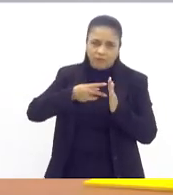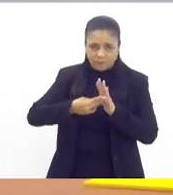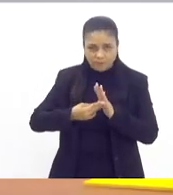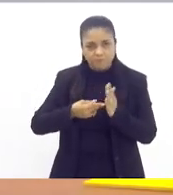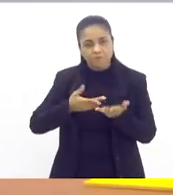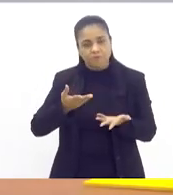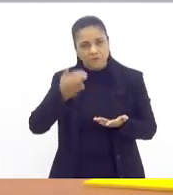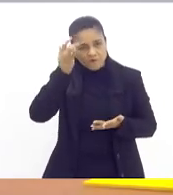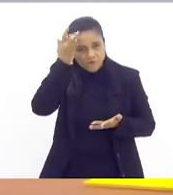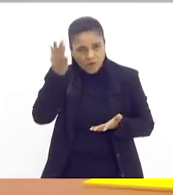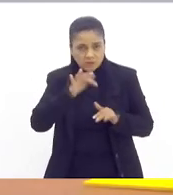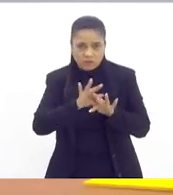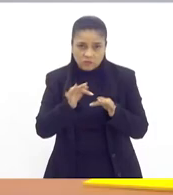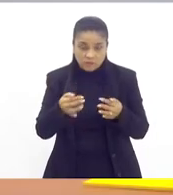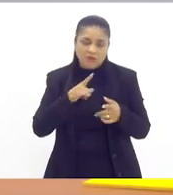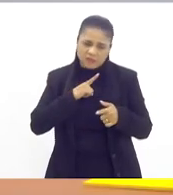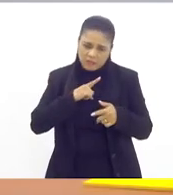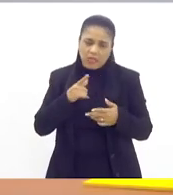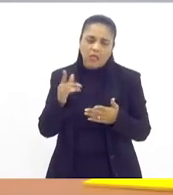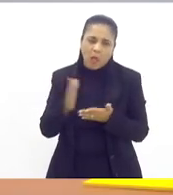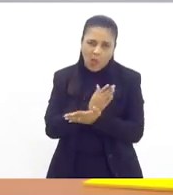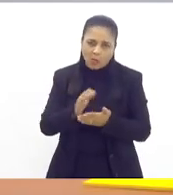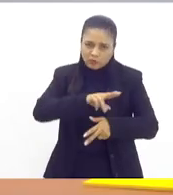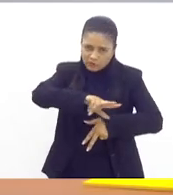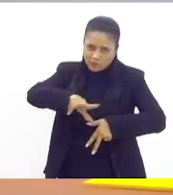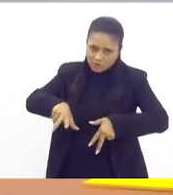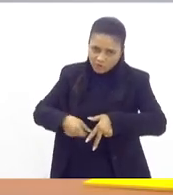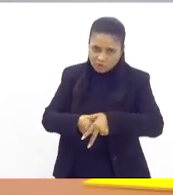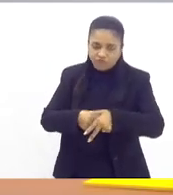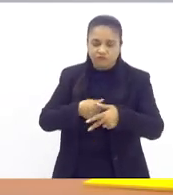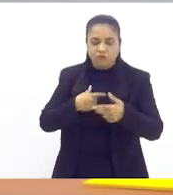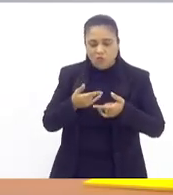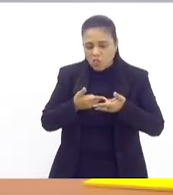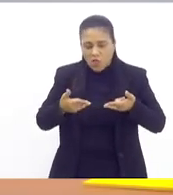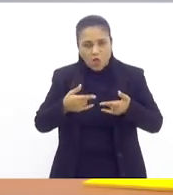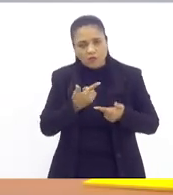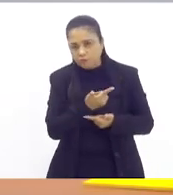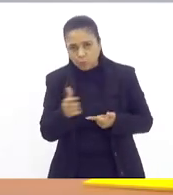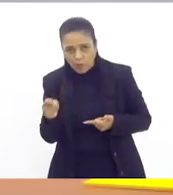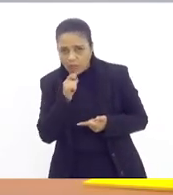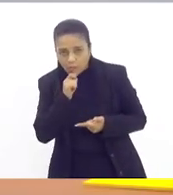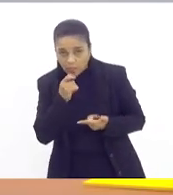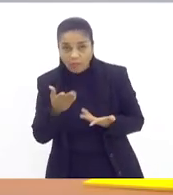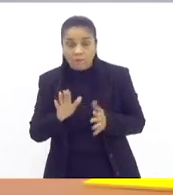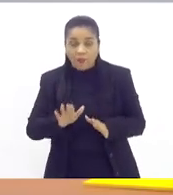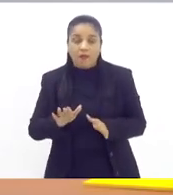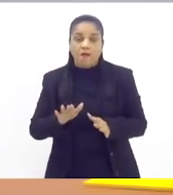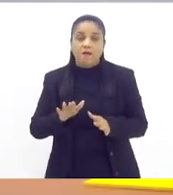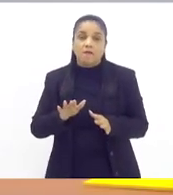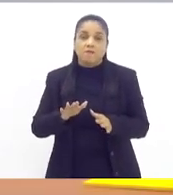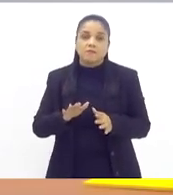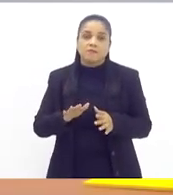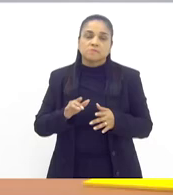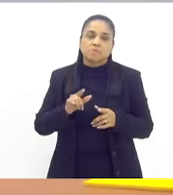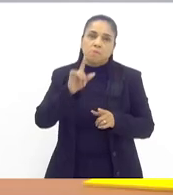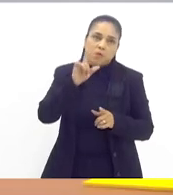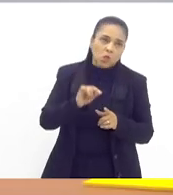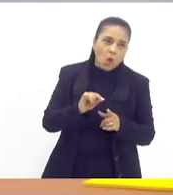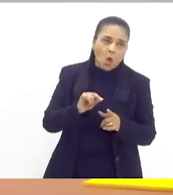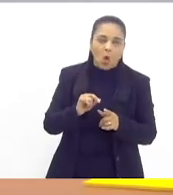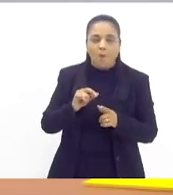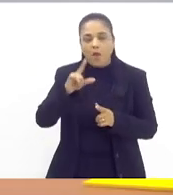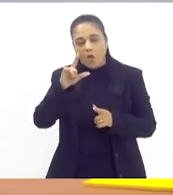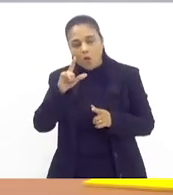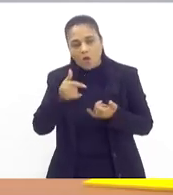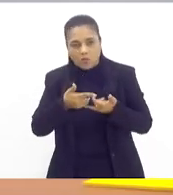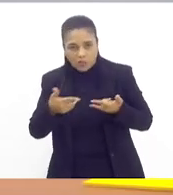mais simples. Vai ter casos de fraude, claro, óbvio, venda sem nota fiscal, coisa assim, nota fiscal com valor menor, que é valor efetivo,